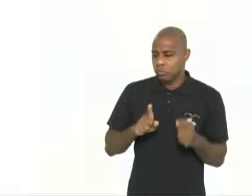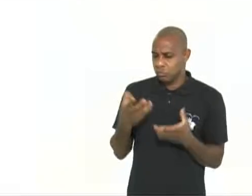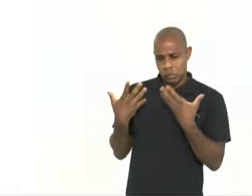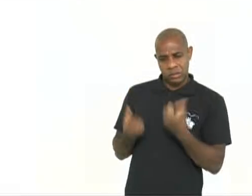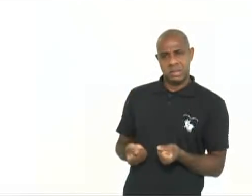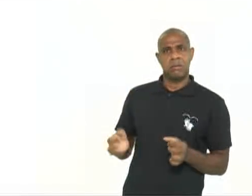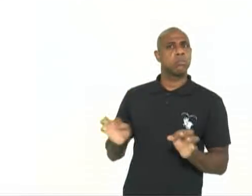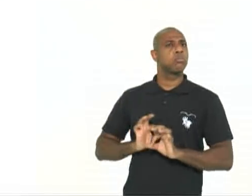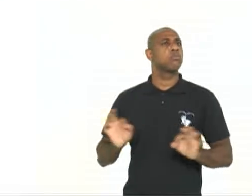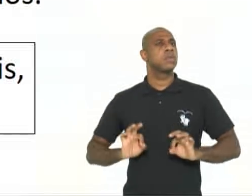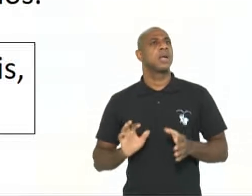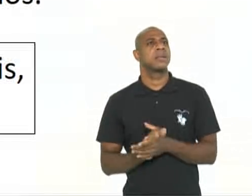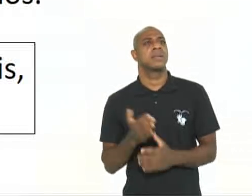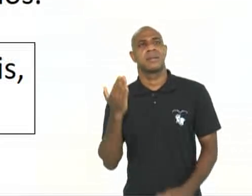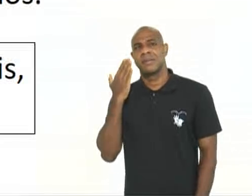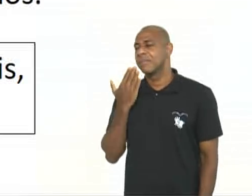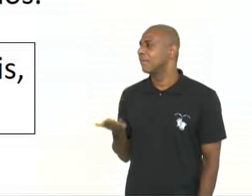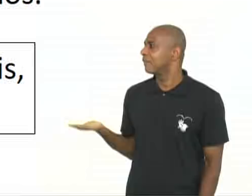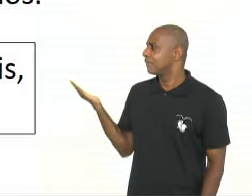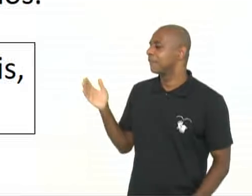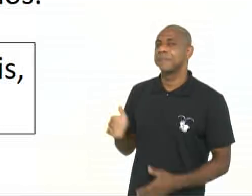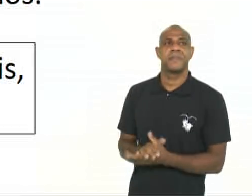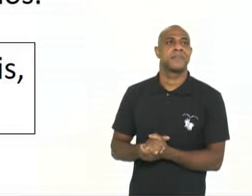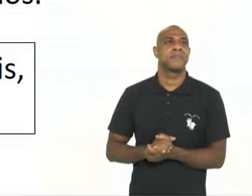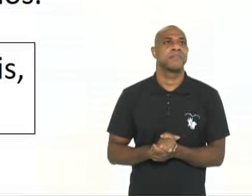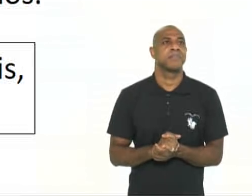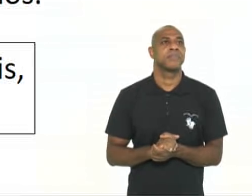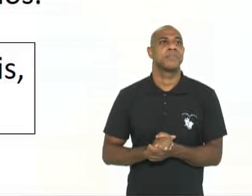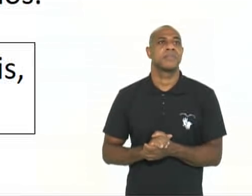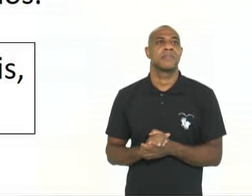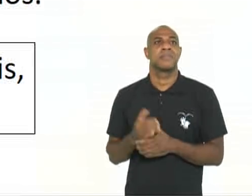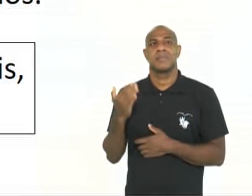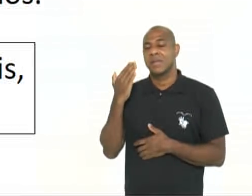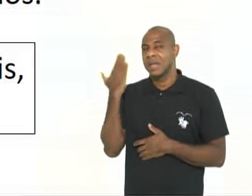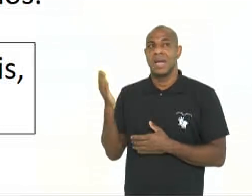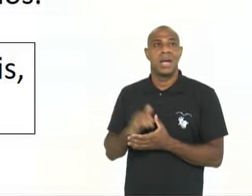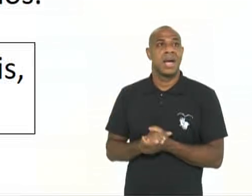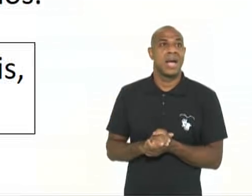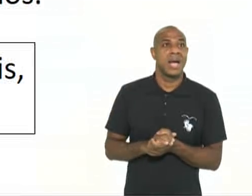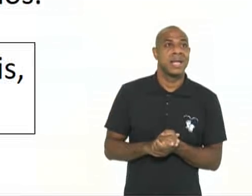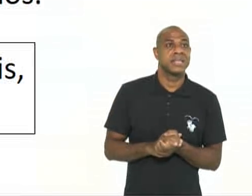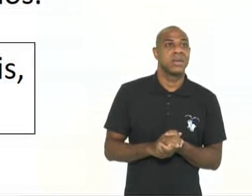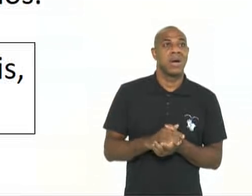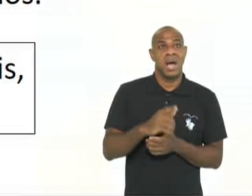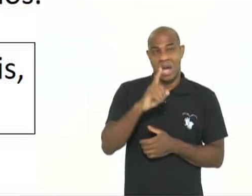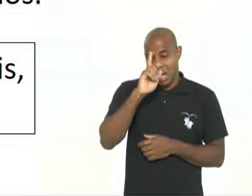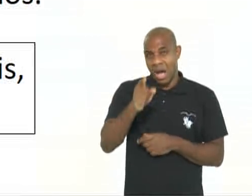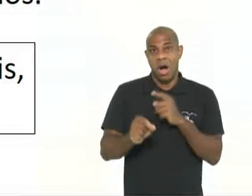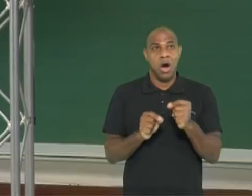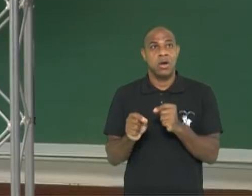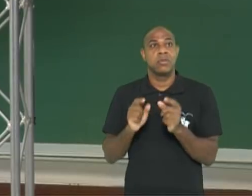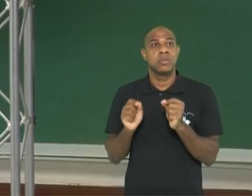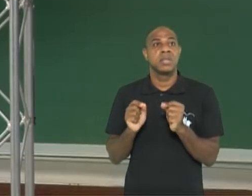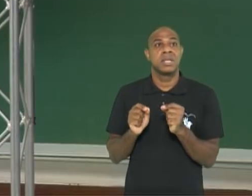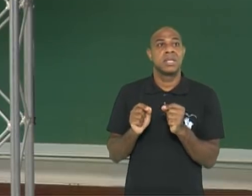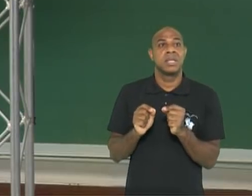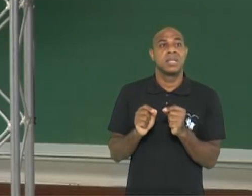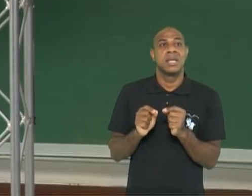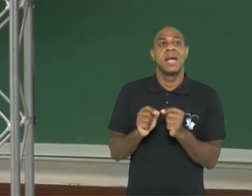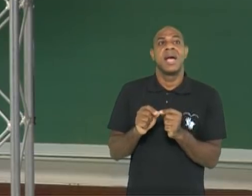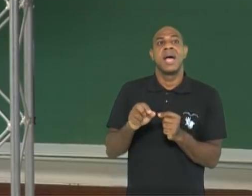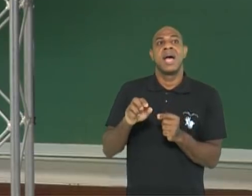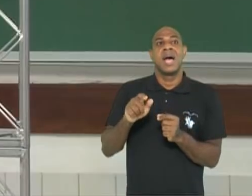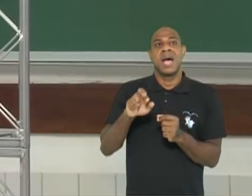da medalha de São Bento, de 1880. A ordem dos beneditinos serviu para inspirar outras ordens que também tinham essa característica de